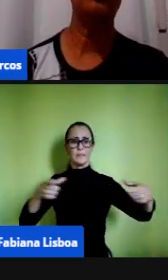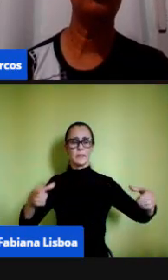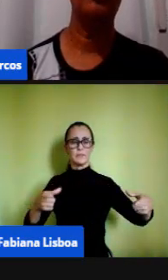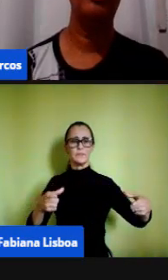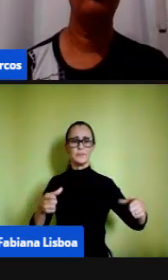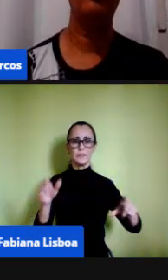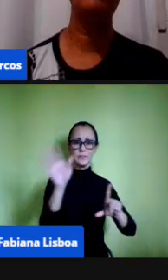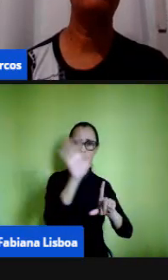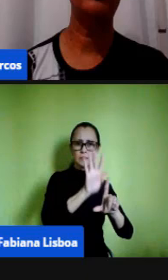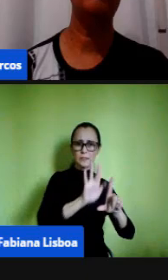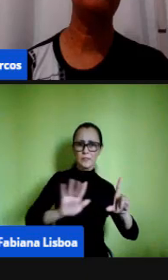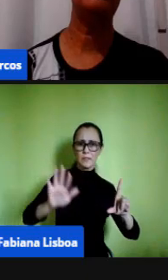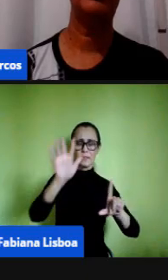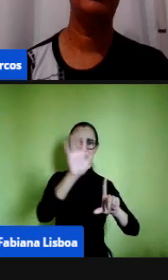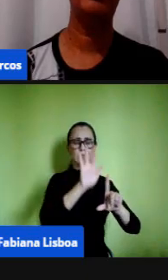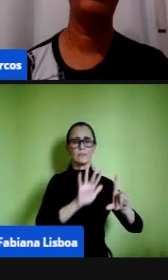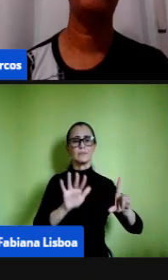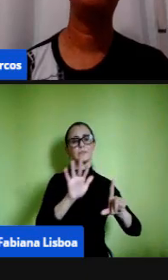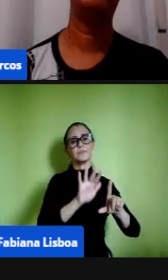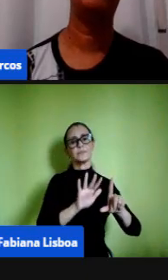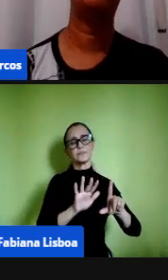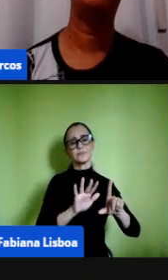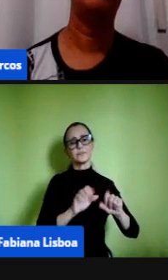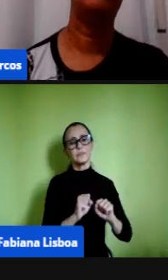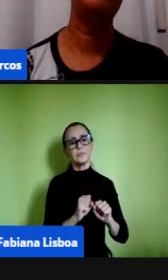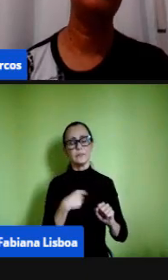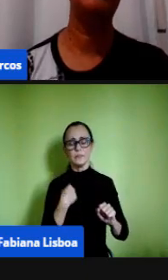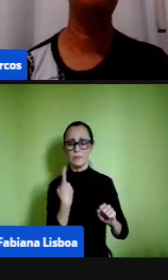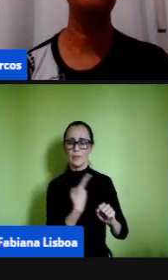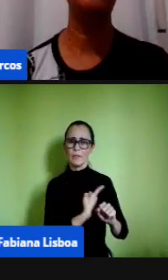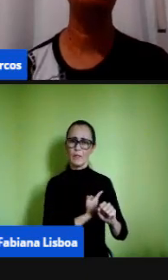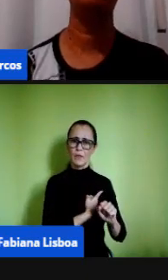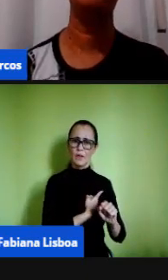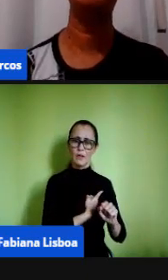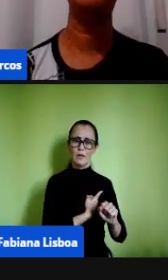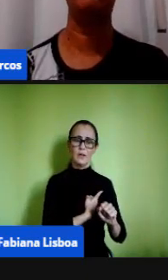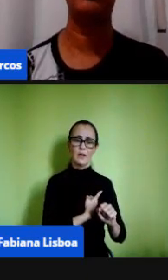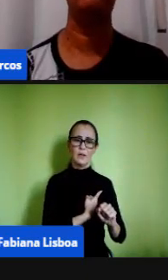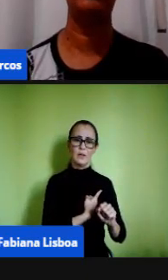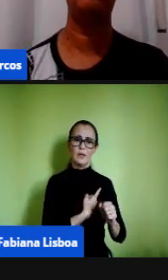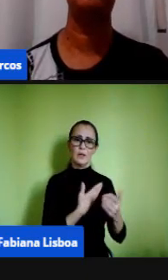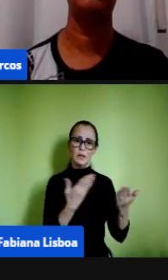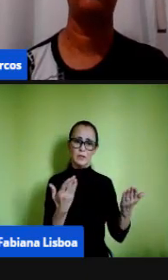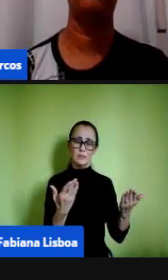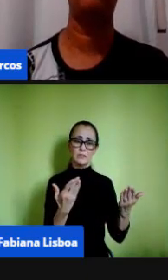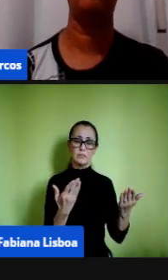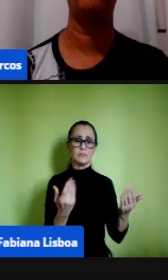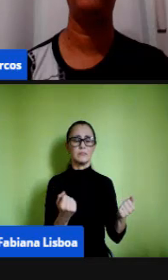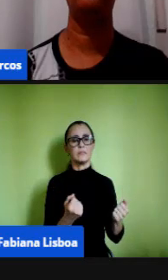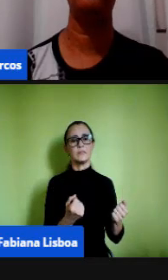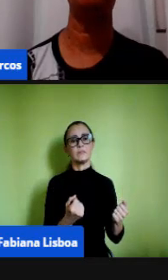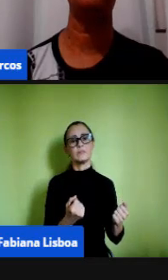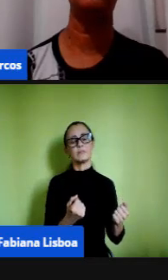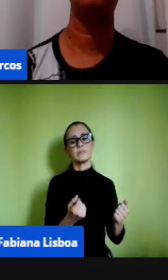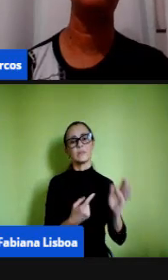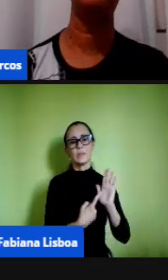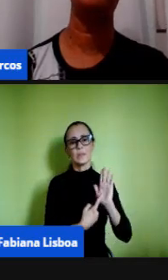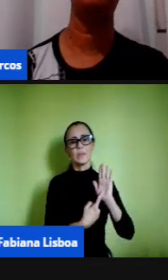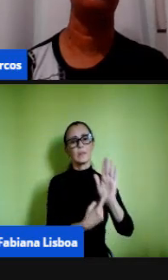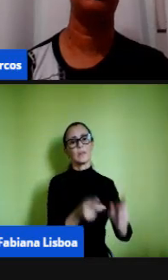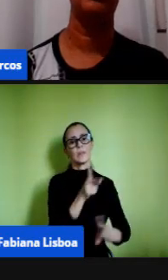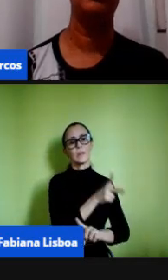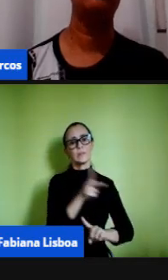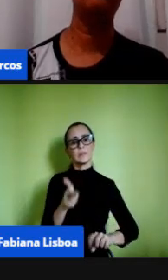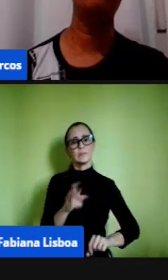plataforma Moodle, nós vamos deixar disponível esses trabalhos específicos para professores,